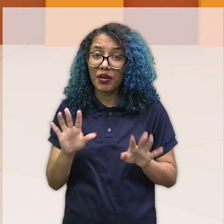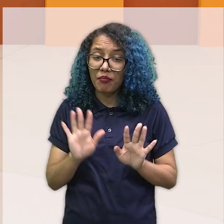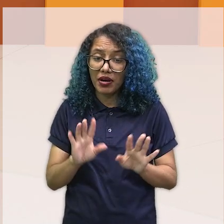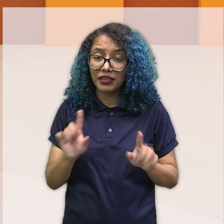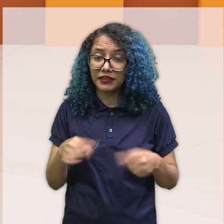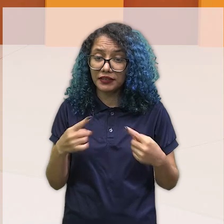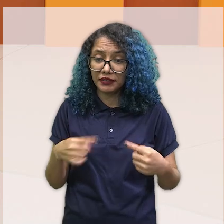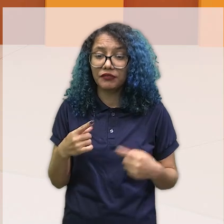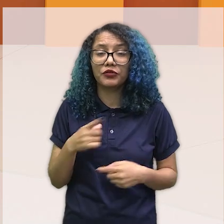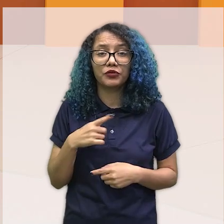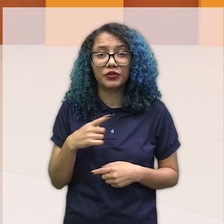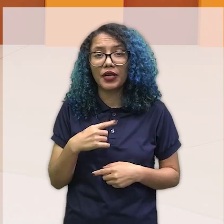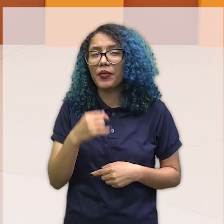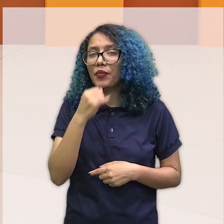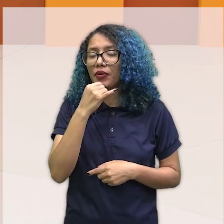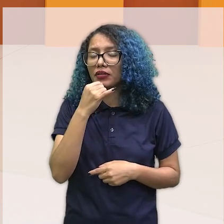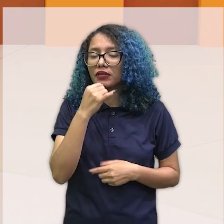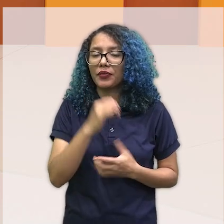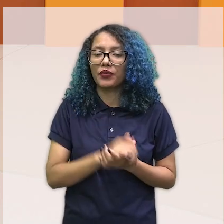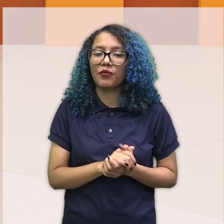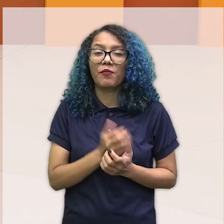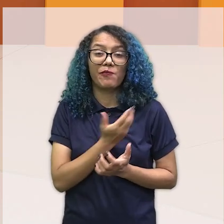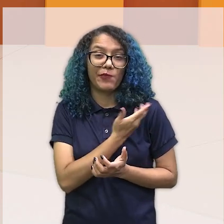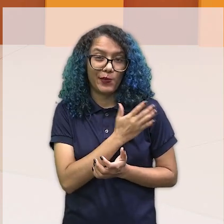tá? Que podem surgir como